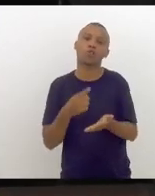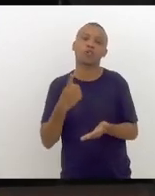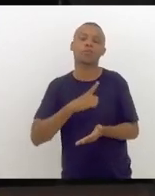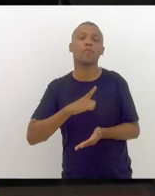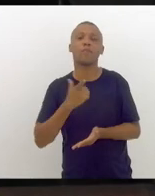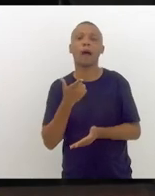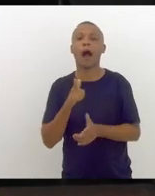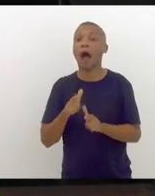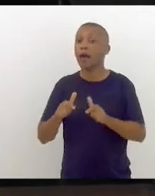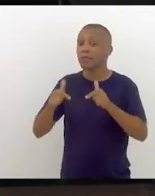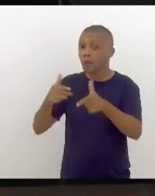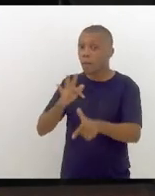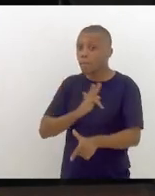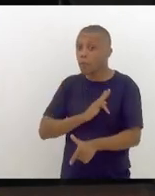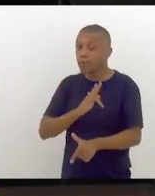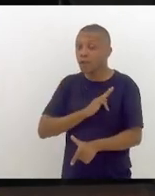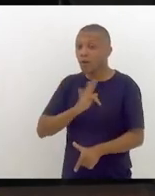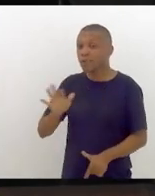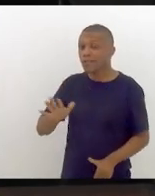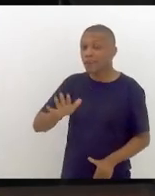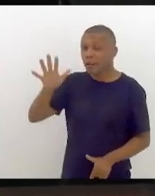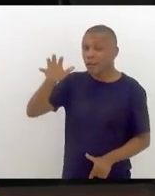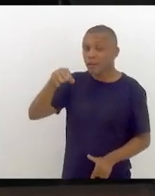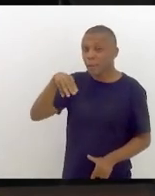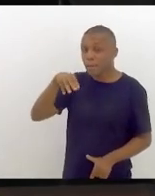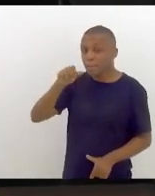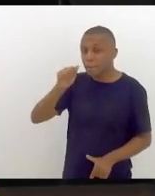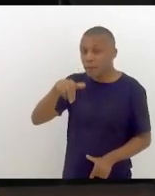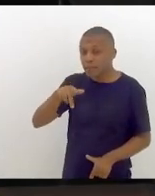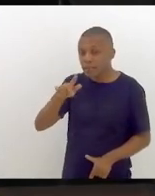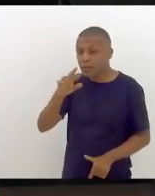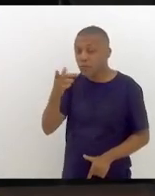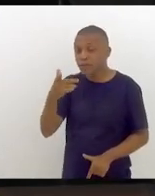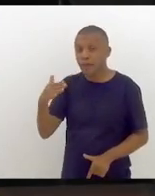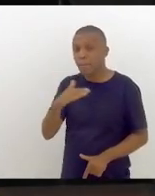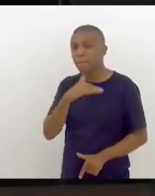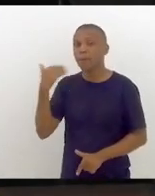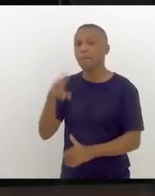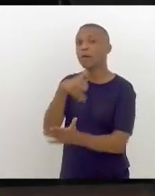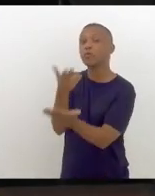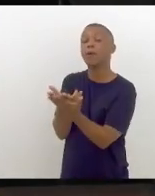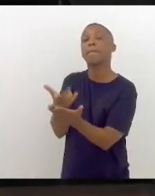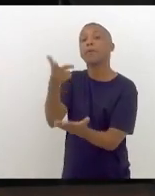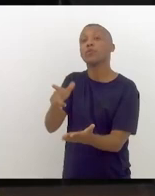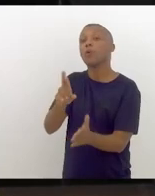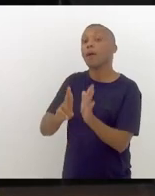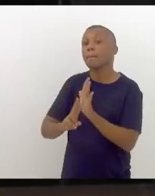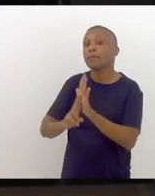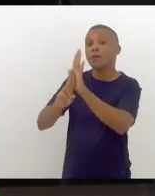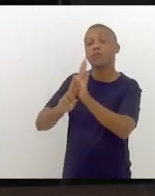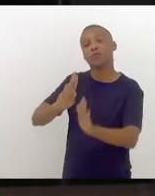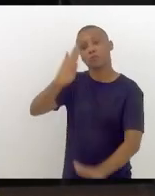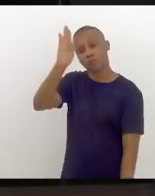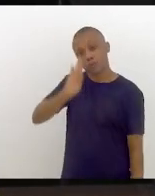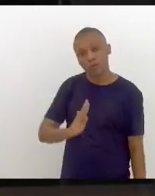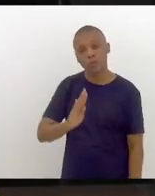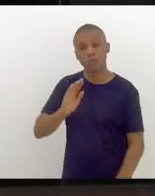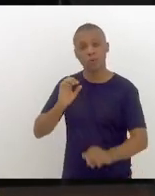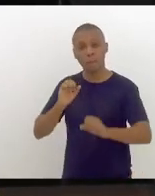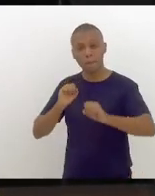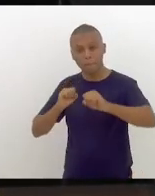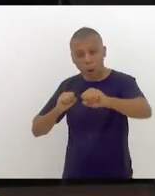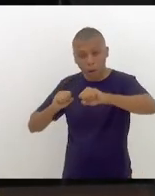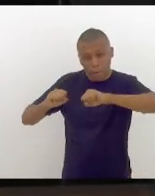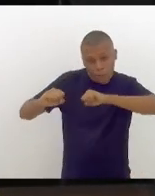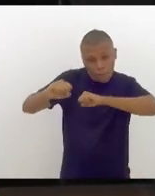policial em Manguinhos que matou mas um representante do Brasil um lutador de Muay Thai